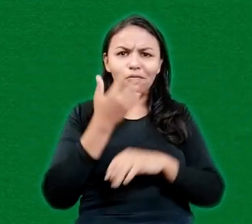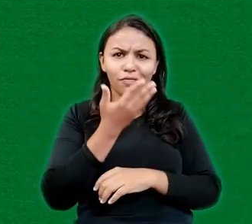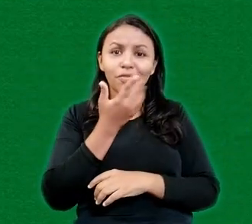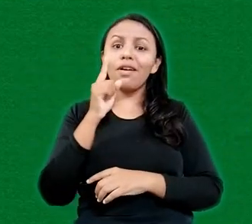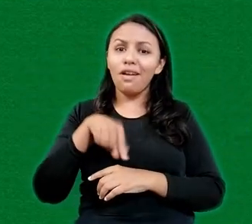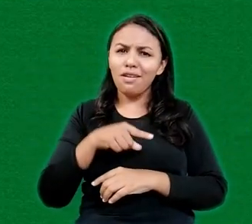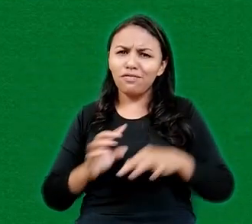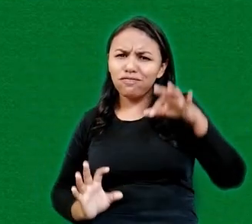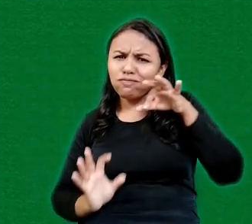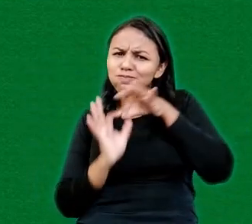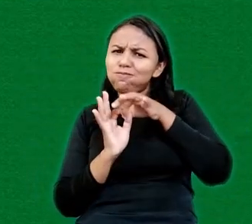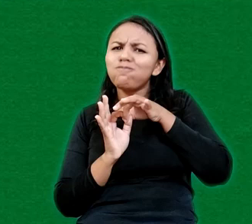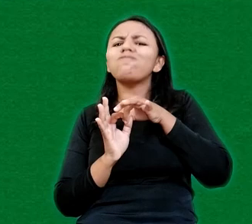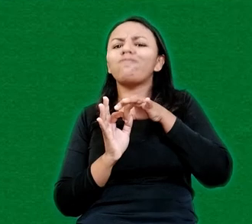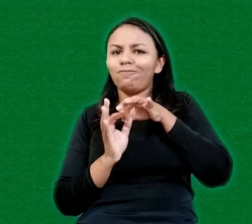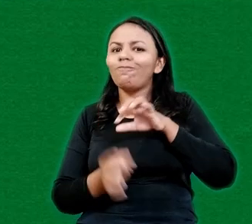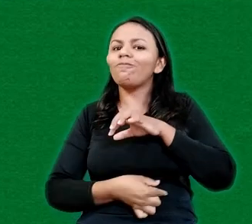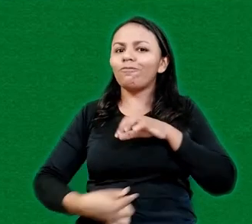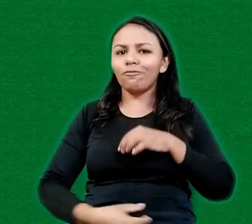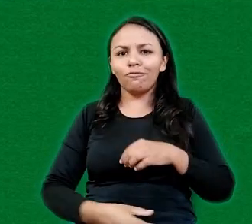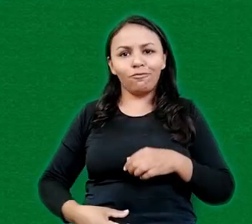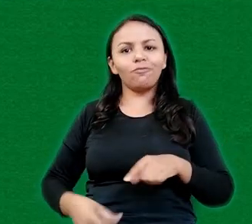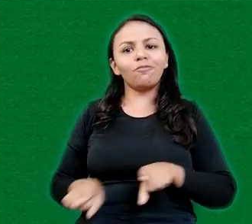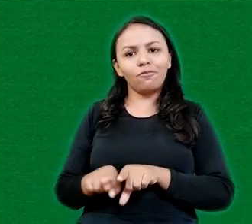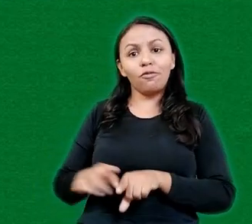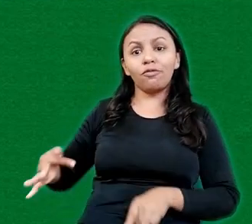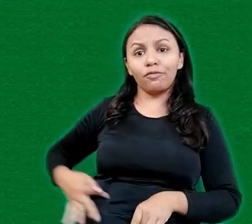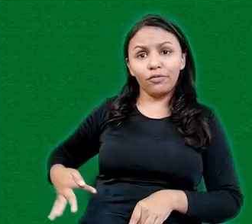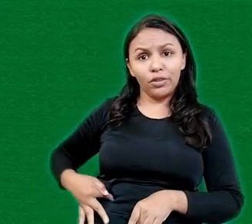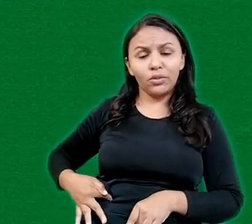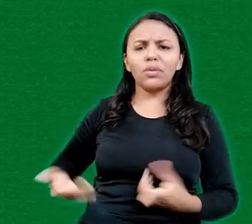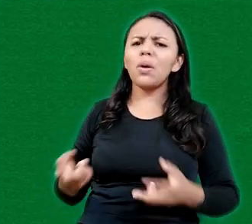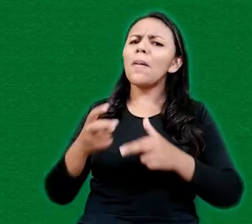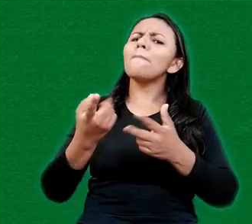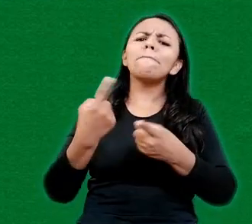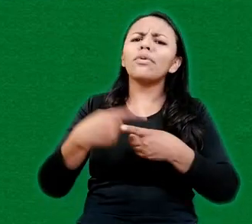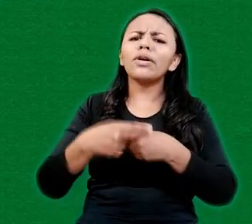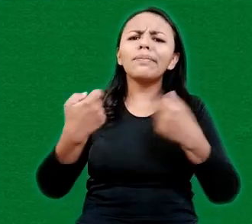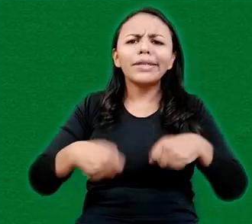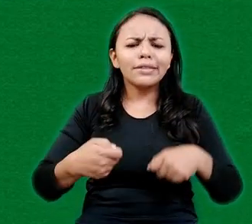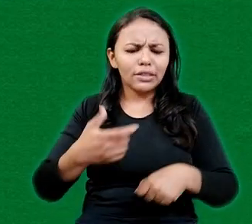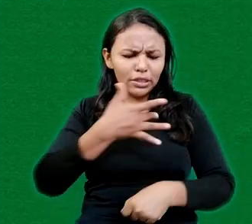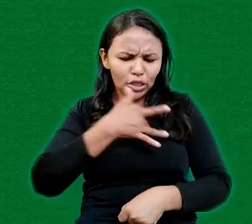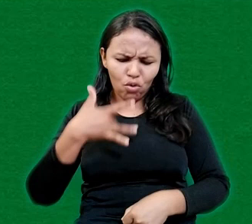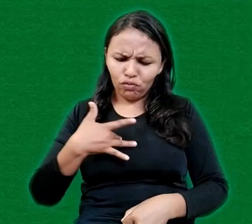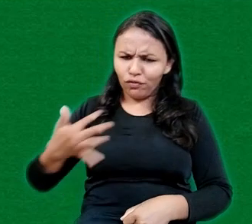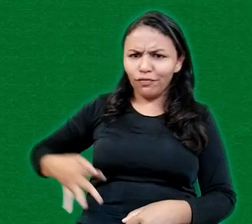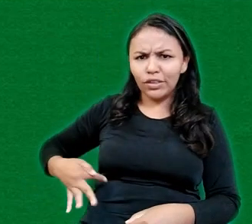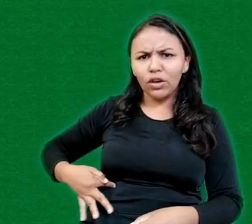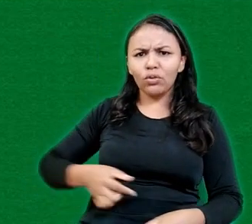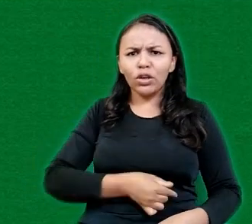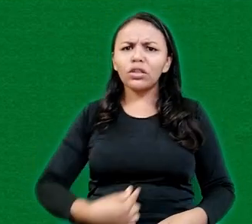tem uma comunicação direta com o intestino e com o fígado. E por que eu preciso manter saúde do intestino e a saúde